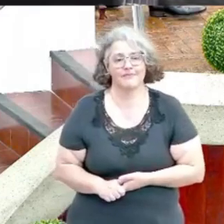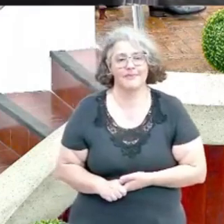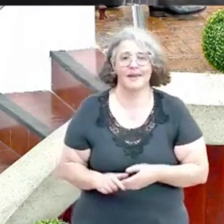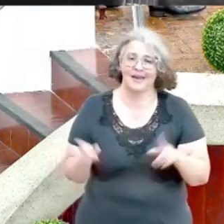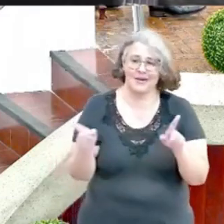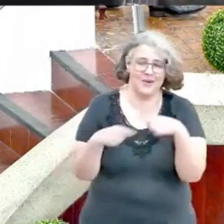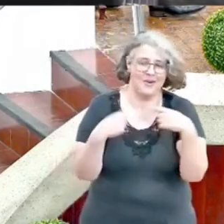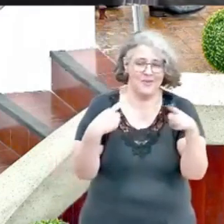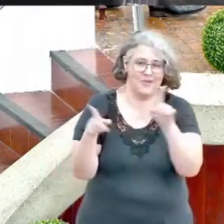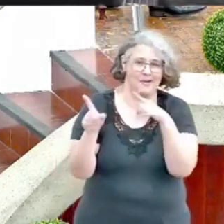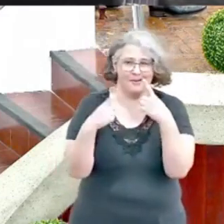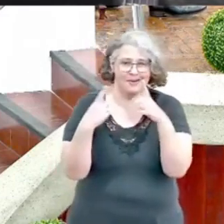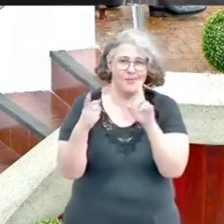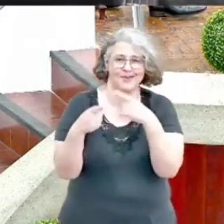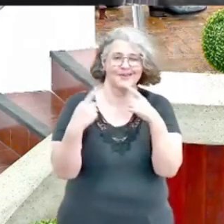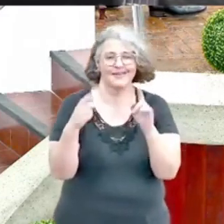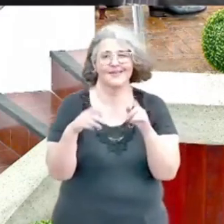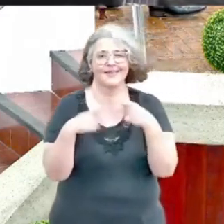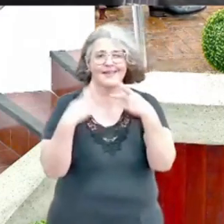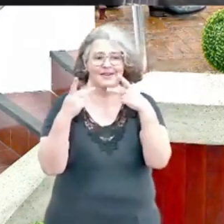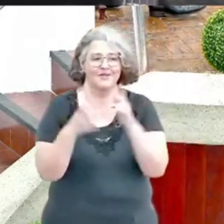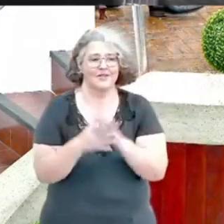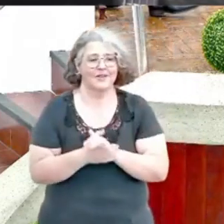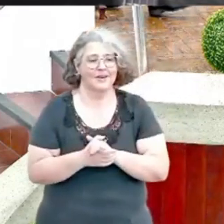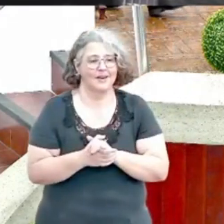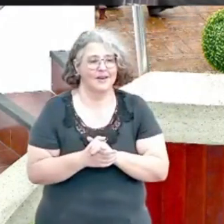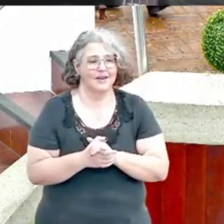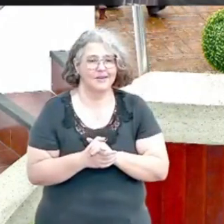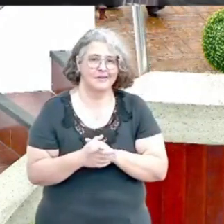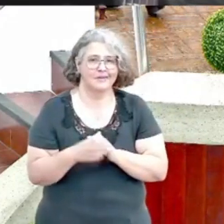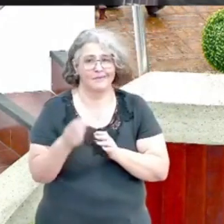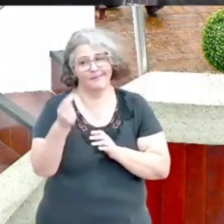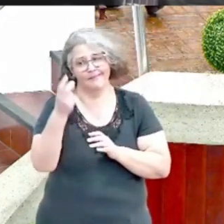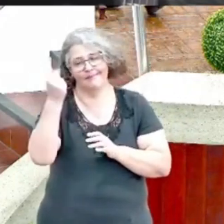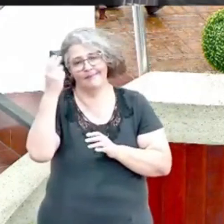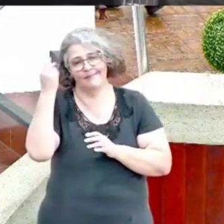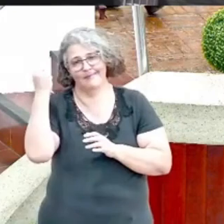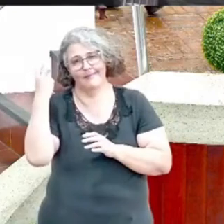bolero lá dos anos 1900 e bolinha.